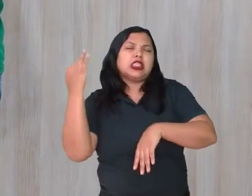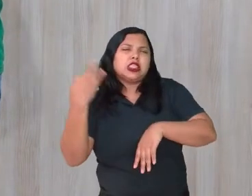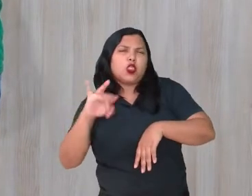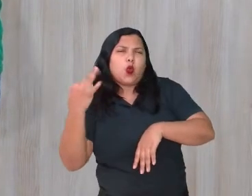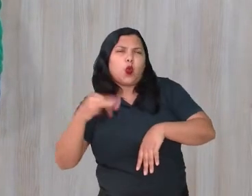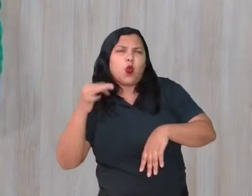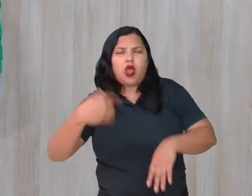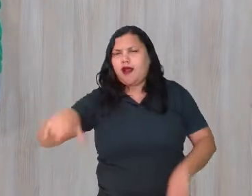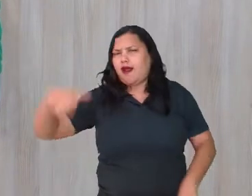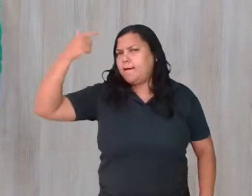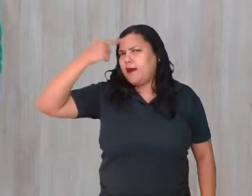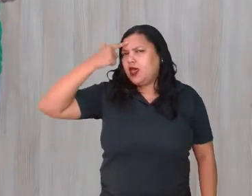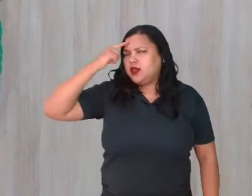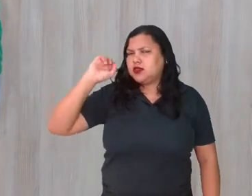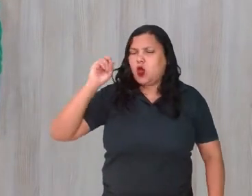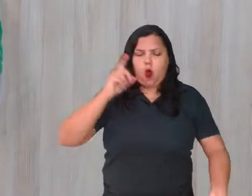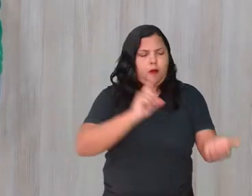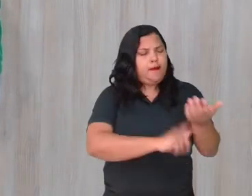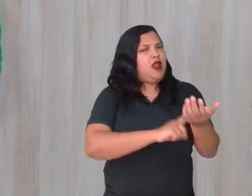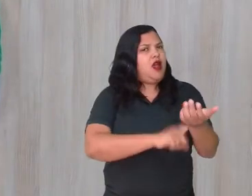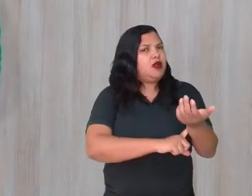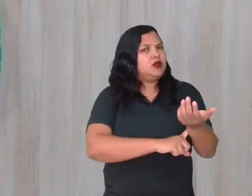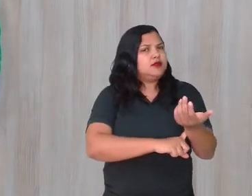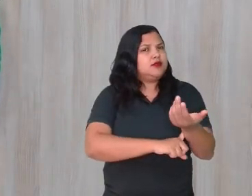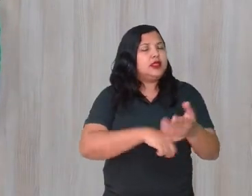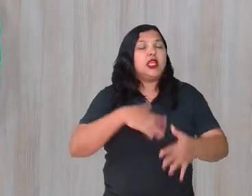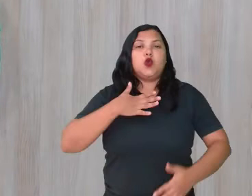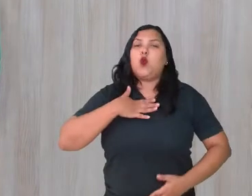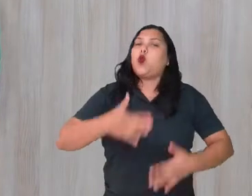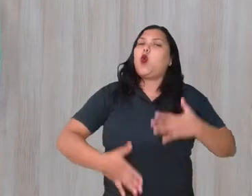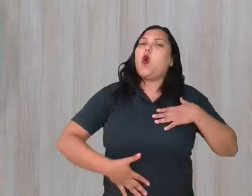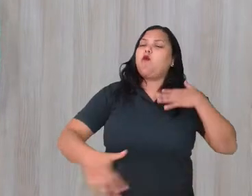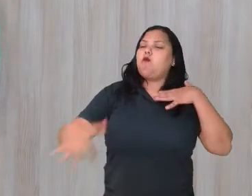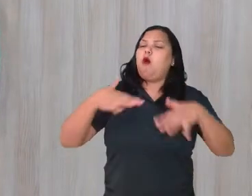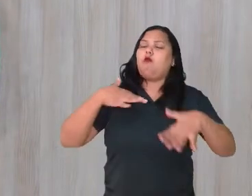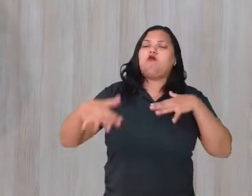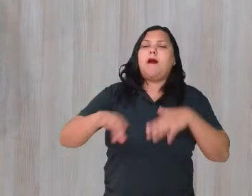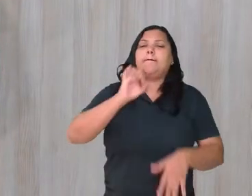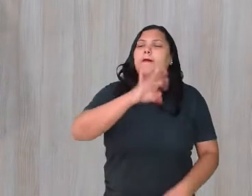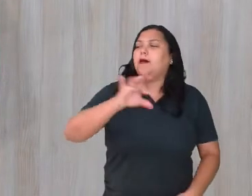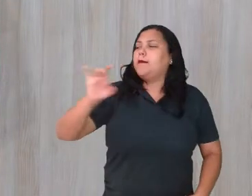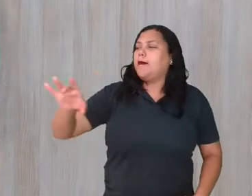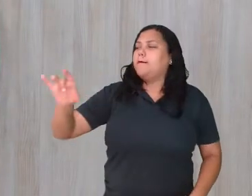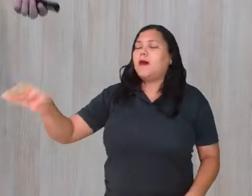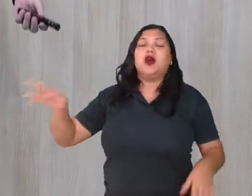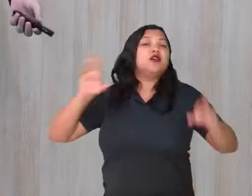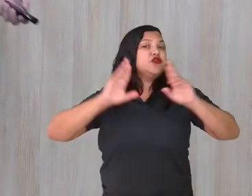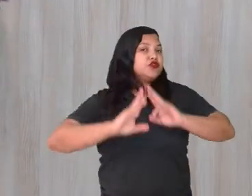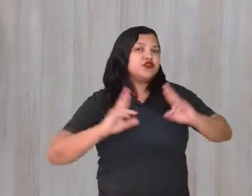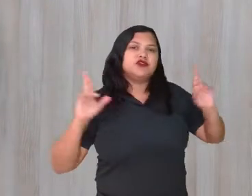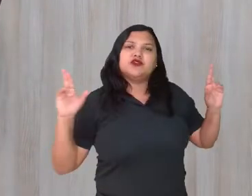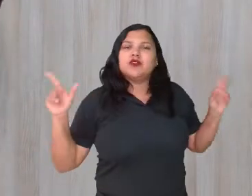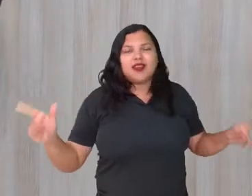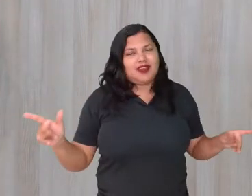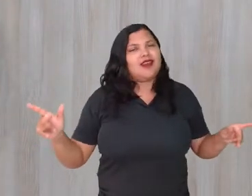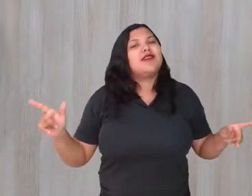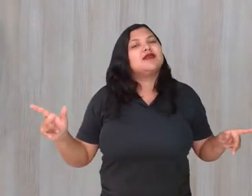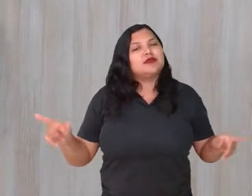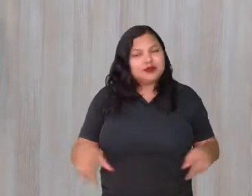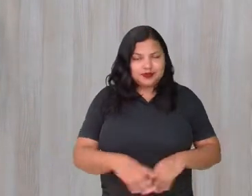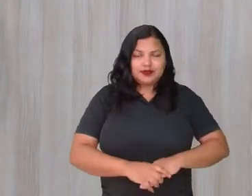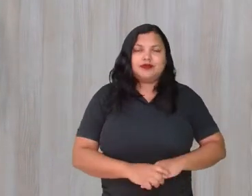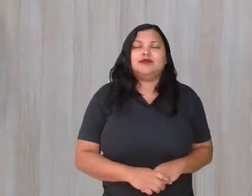muscular tem uma série de fatores, né? Ou seja, e o funcionamento do corpo de cada pessoa, por mais que sejamos da mesma